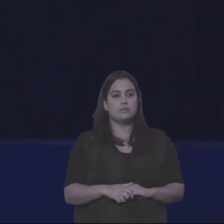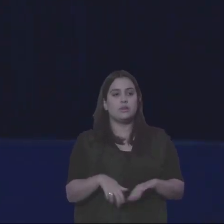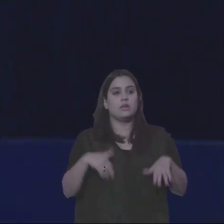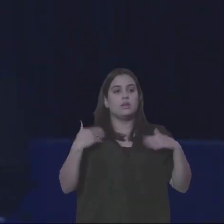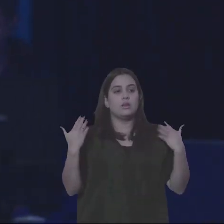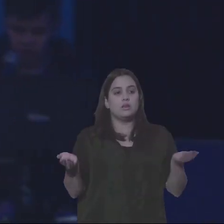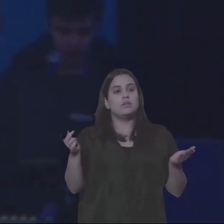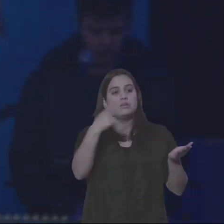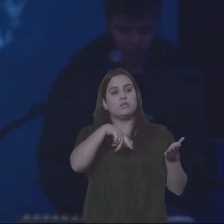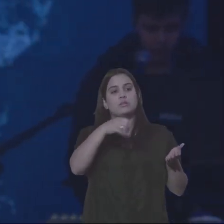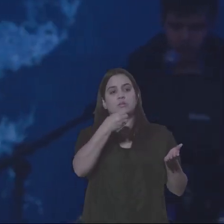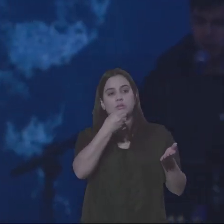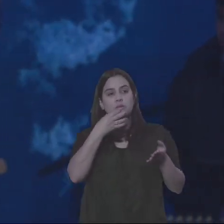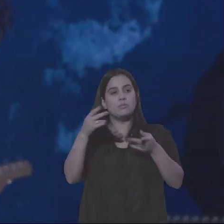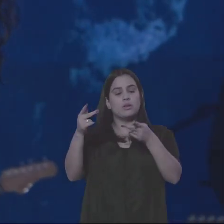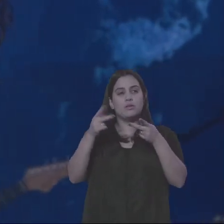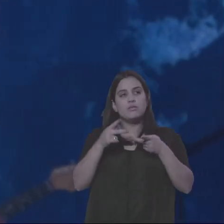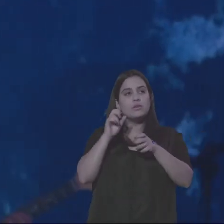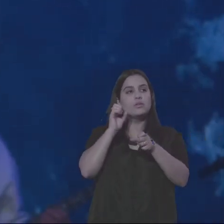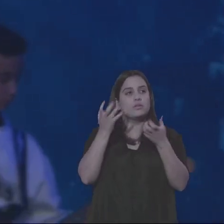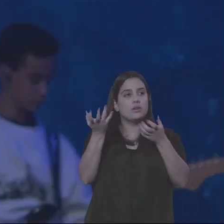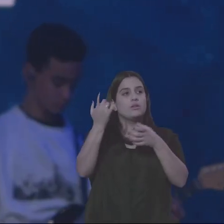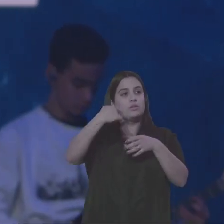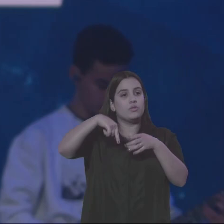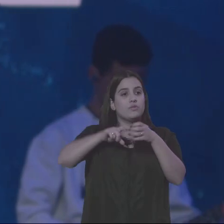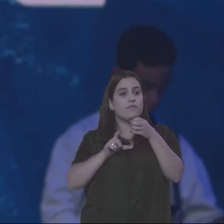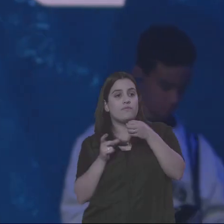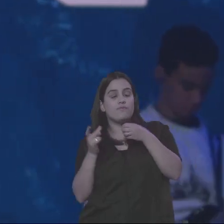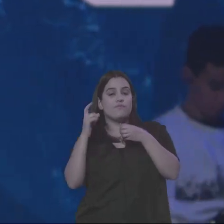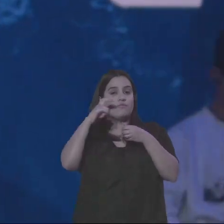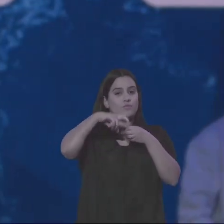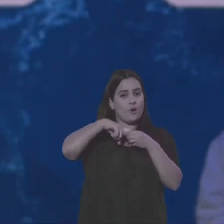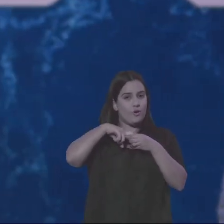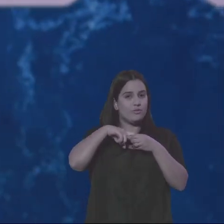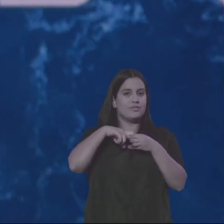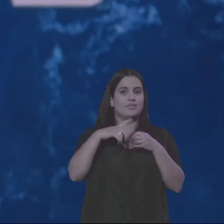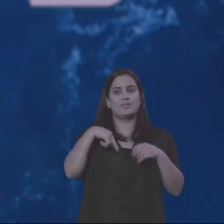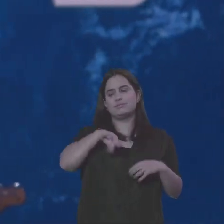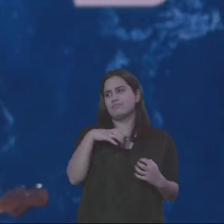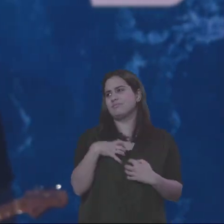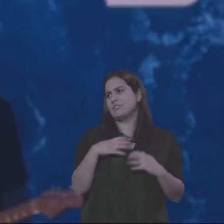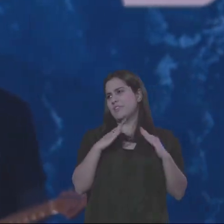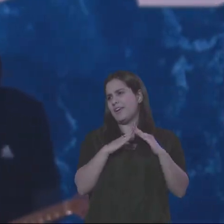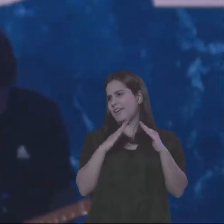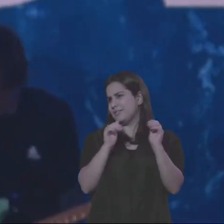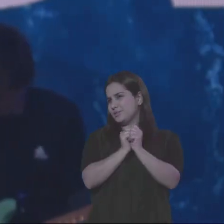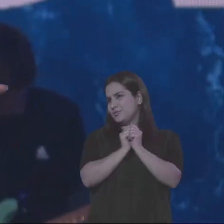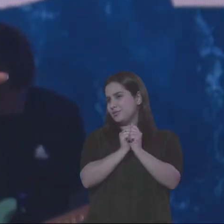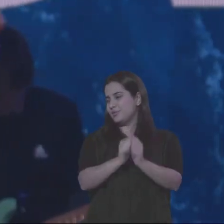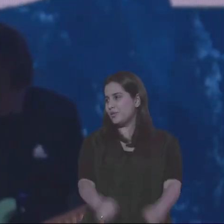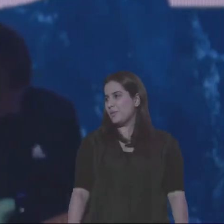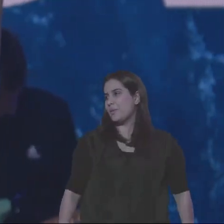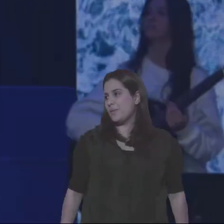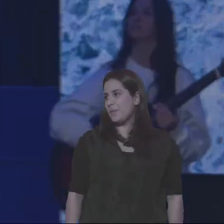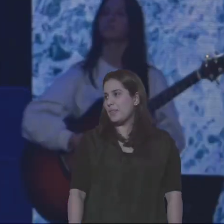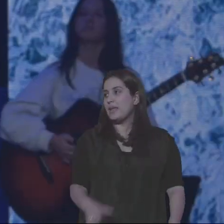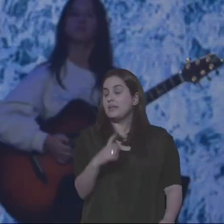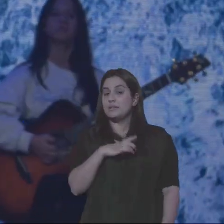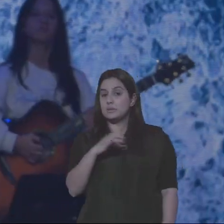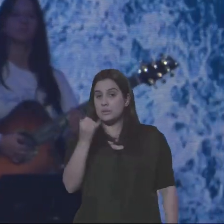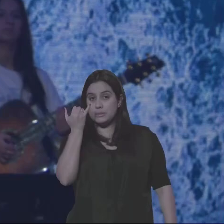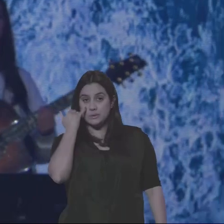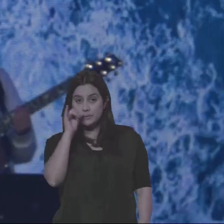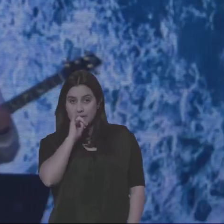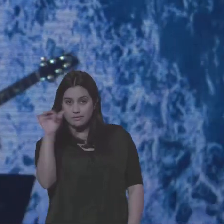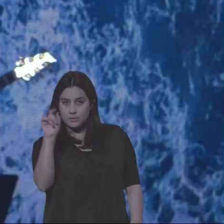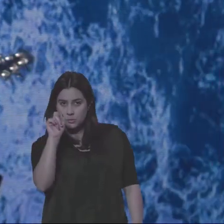gente, sejam muito bem-vindos. A gente espera que vocês voltem mais vezes no nosso culto. Que vocês realmente se sintam em casa aqui com a gente, tá bom? Eu tenho só mais um aviso antes de